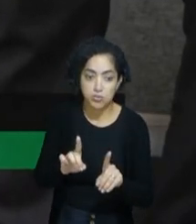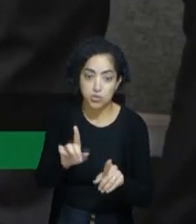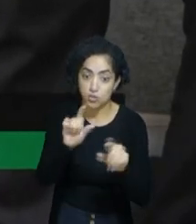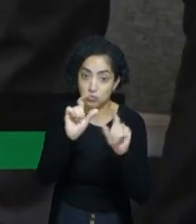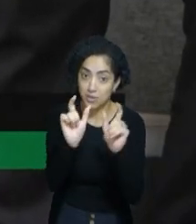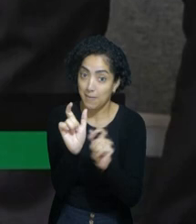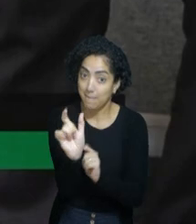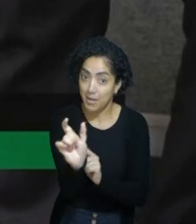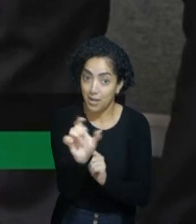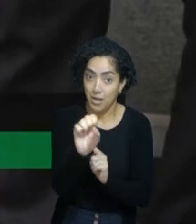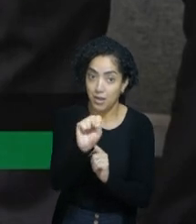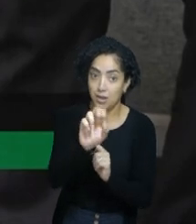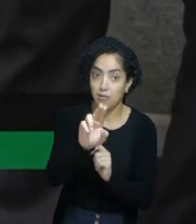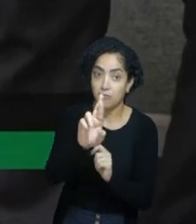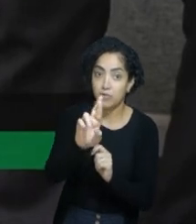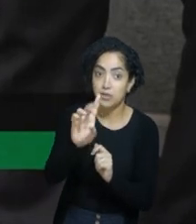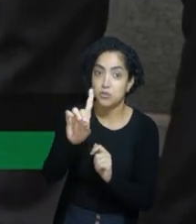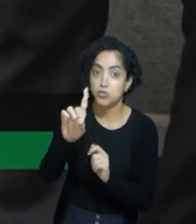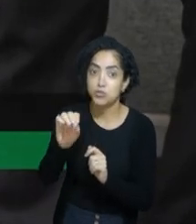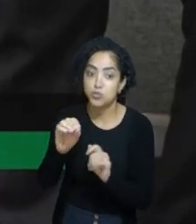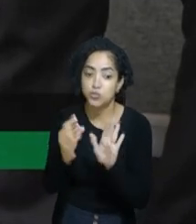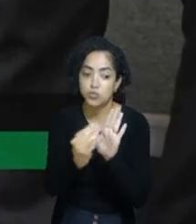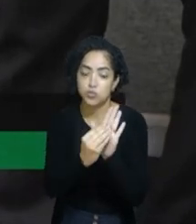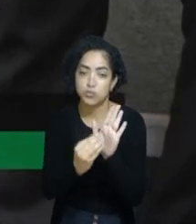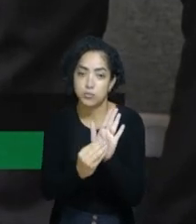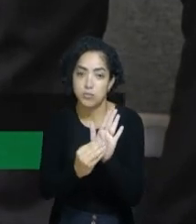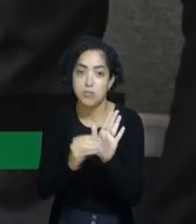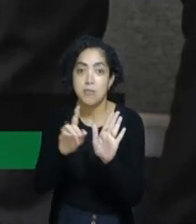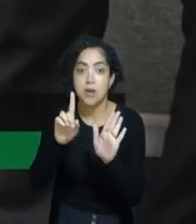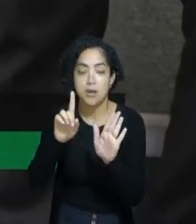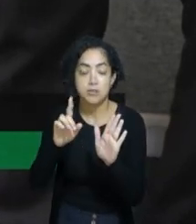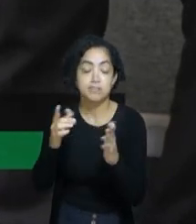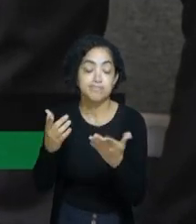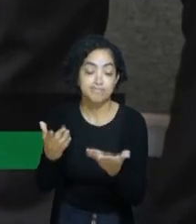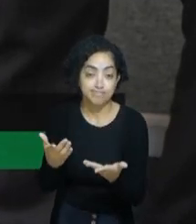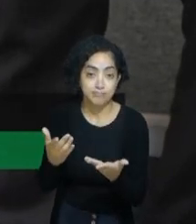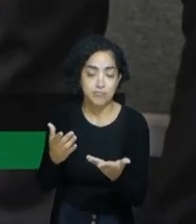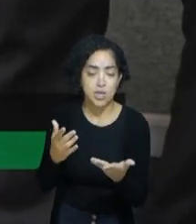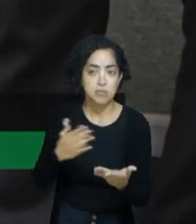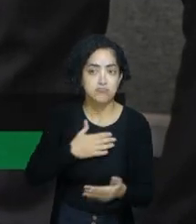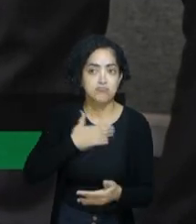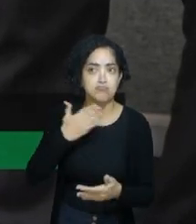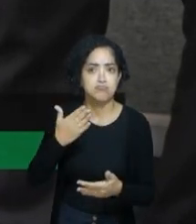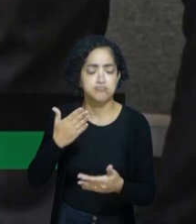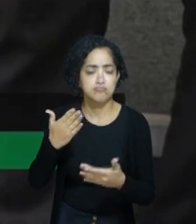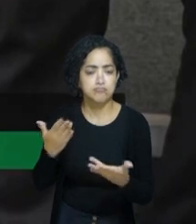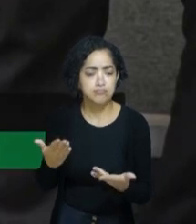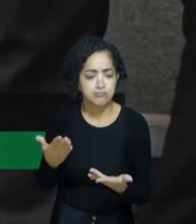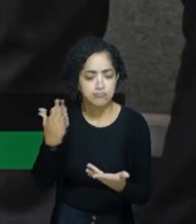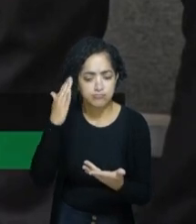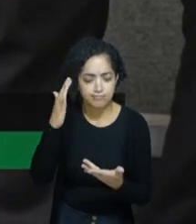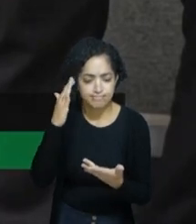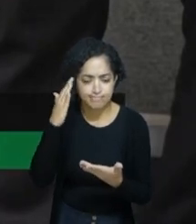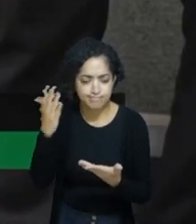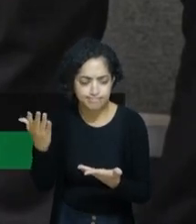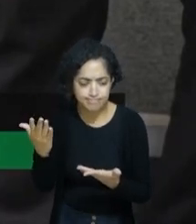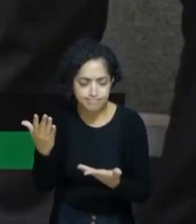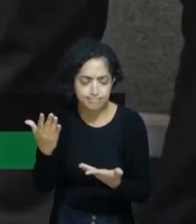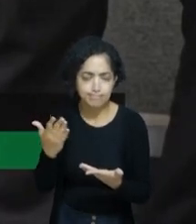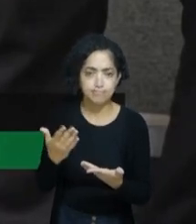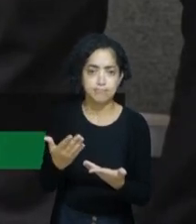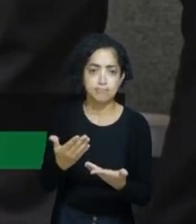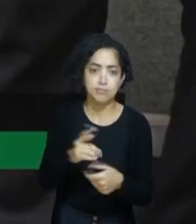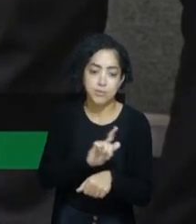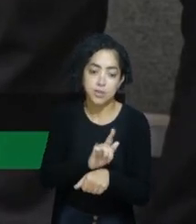surdo e aí pra minha pra minha total surpresa que que a gente imagina quando é gestor público